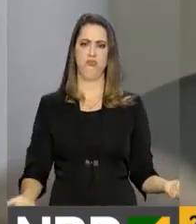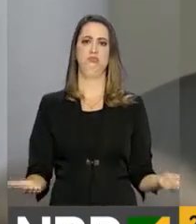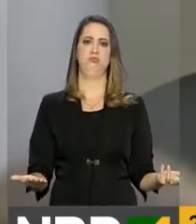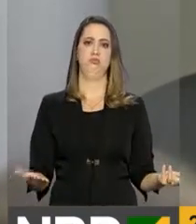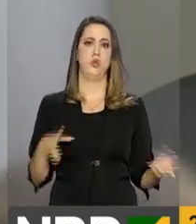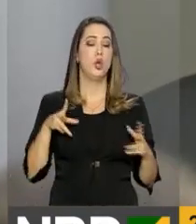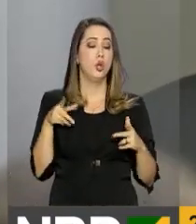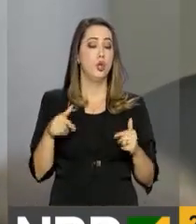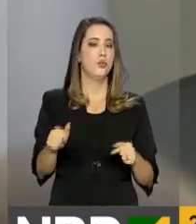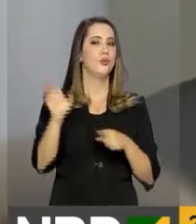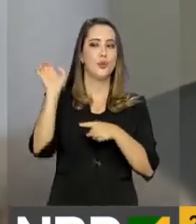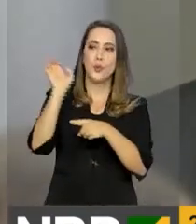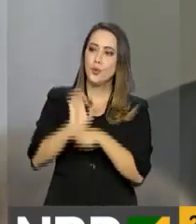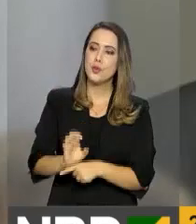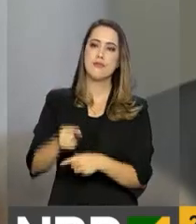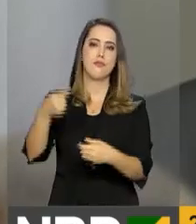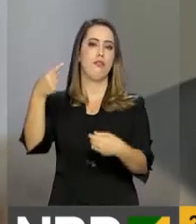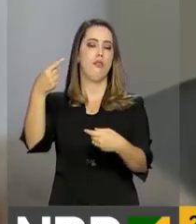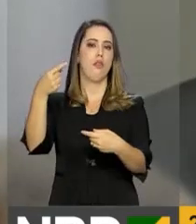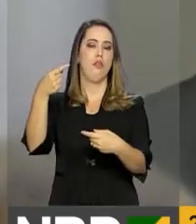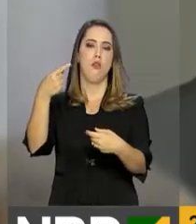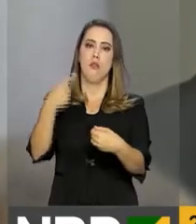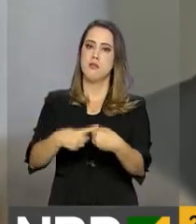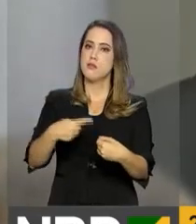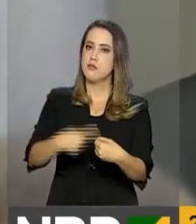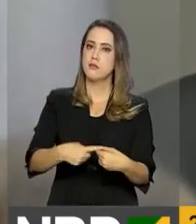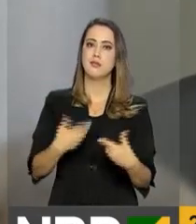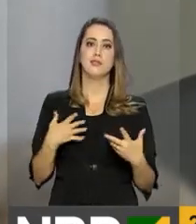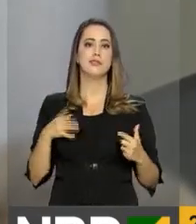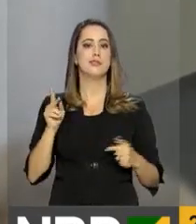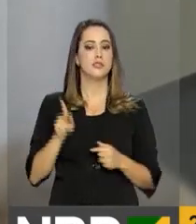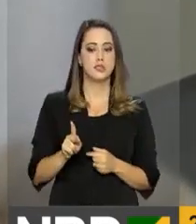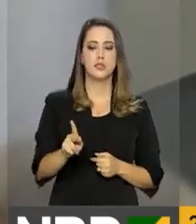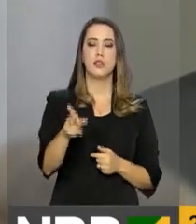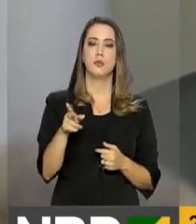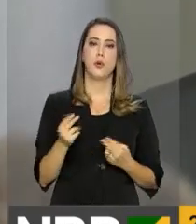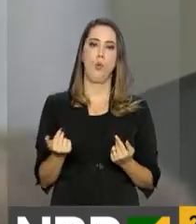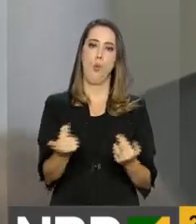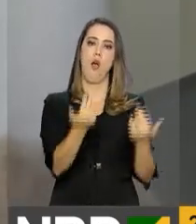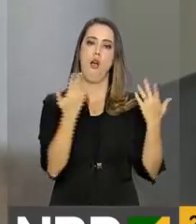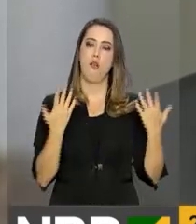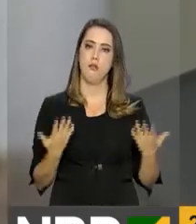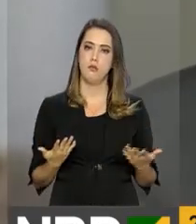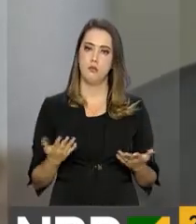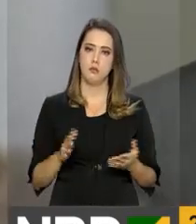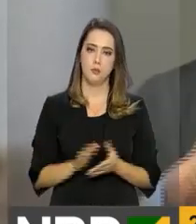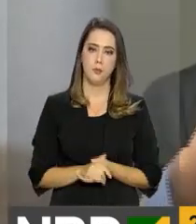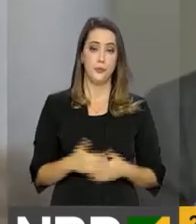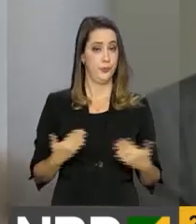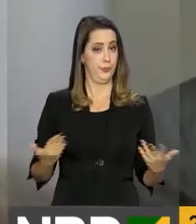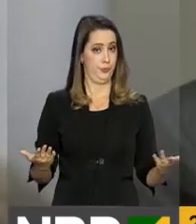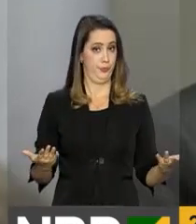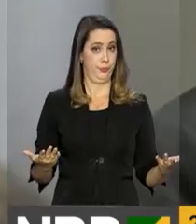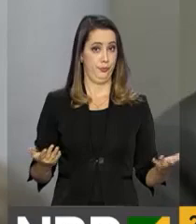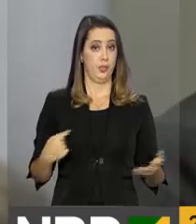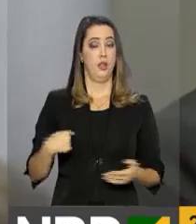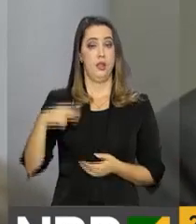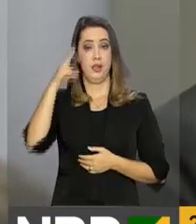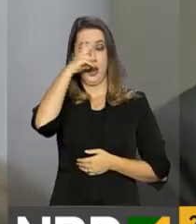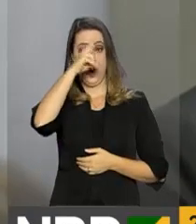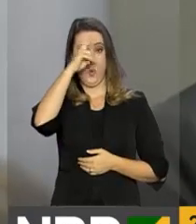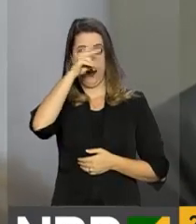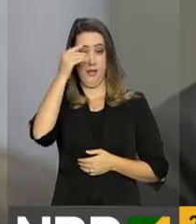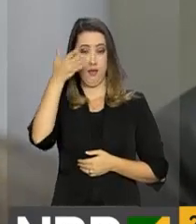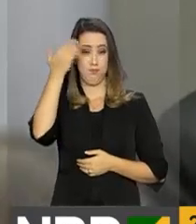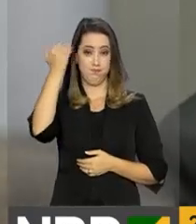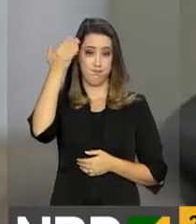União, no Estado, no município, é assim, não é? Interessante, até me recordo muito, Vives, de